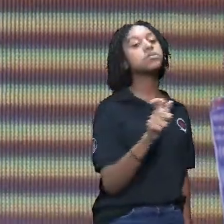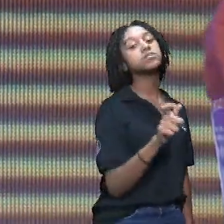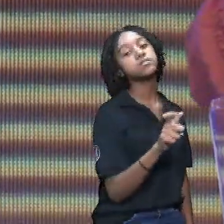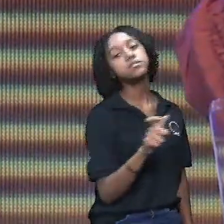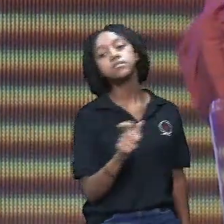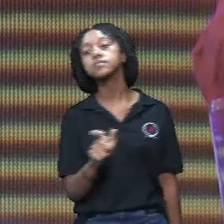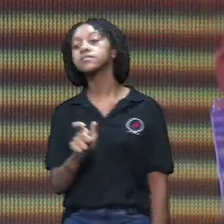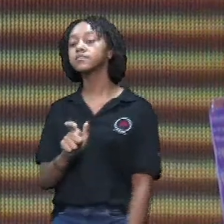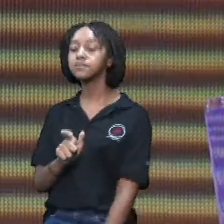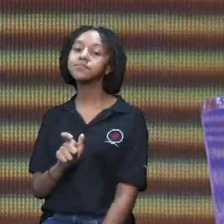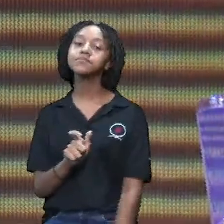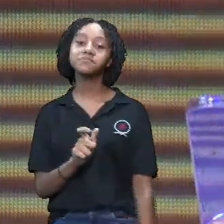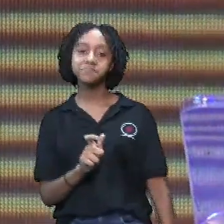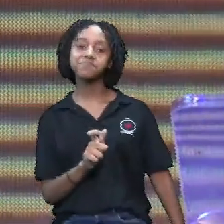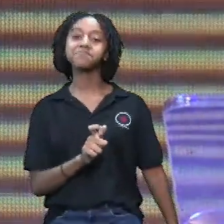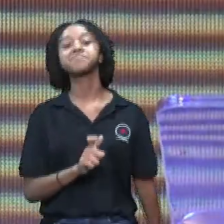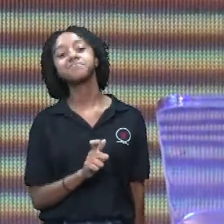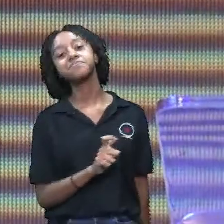intenções,